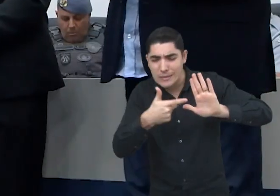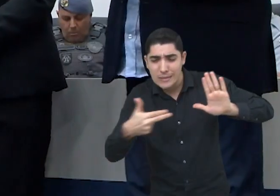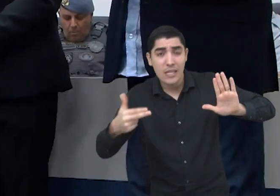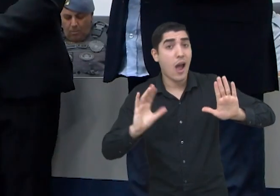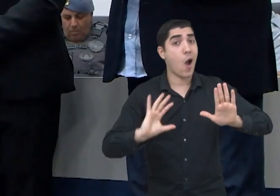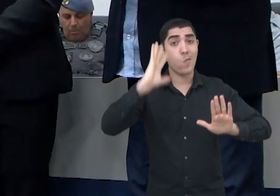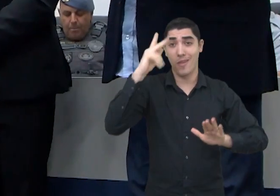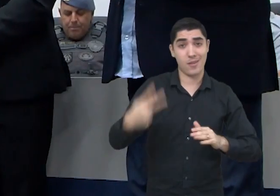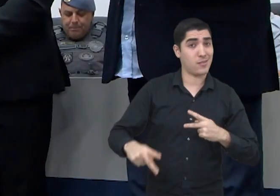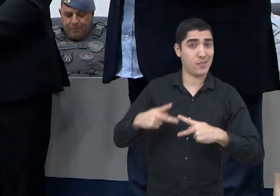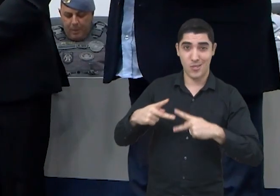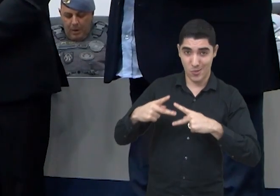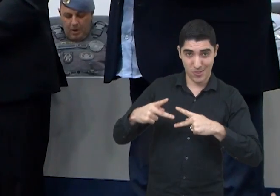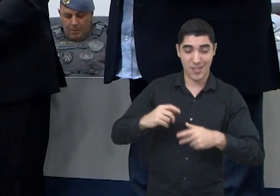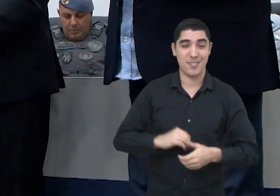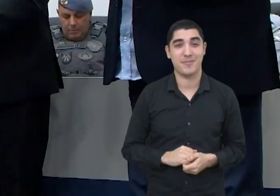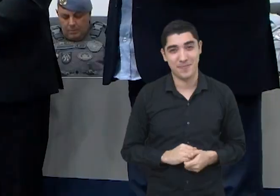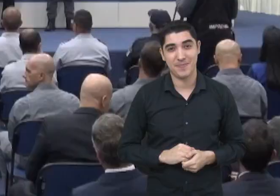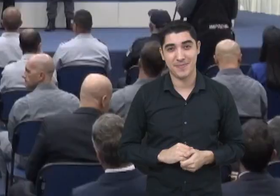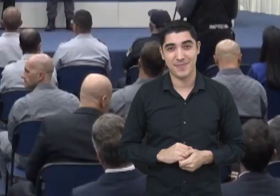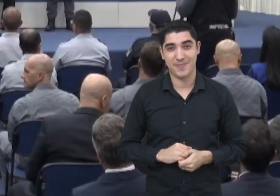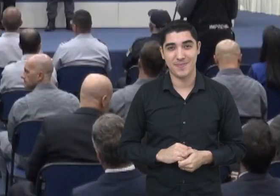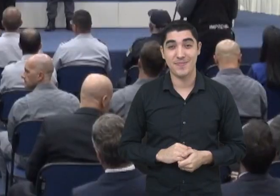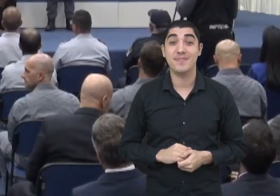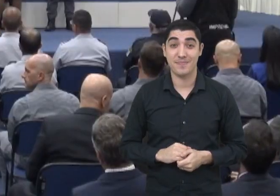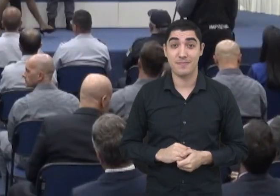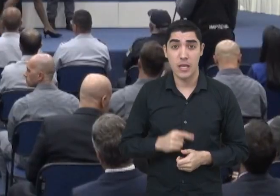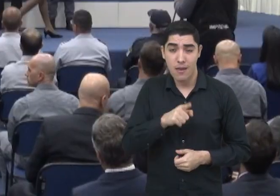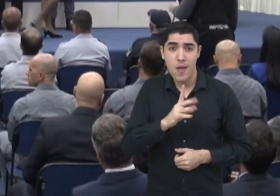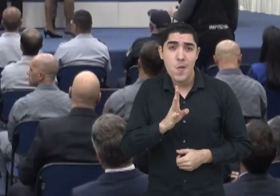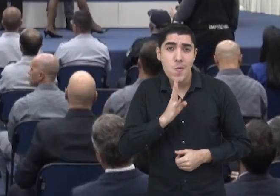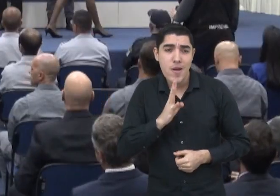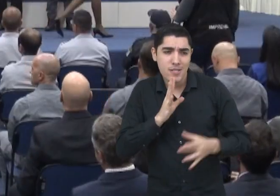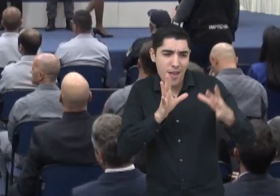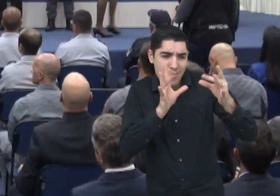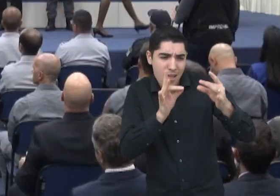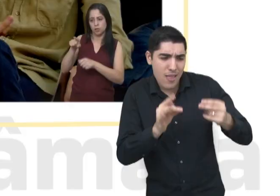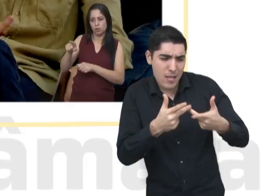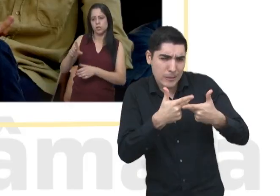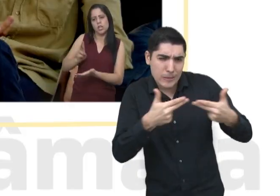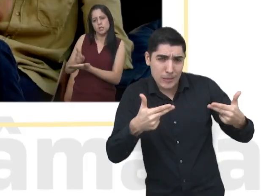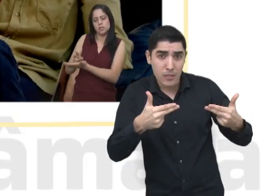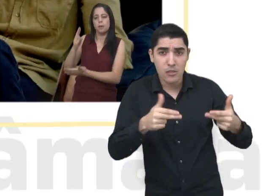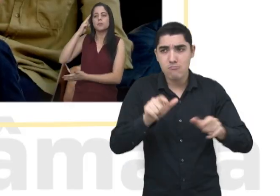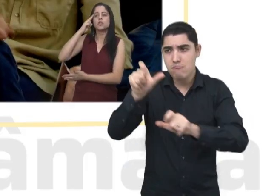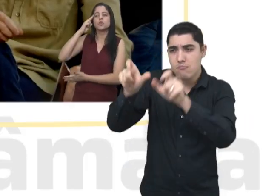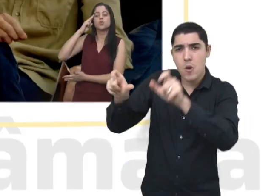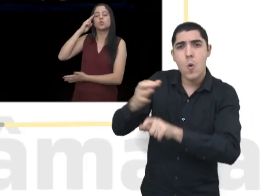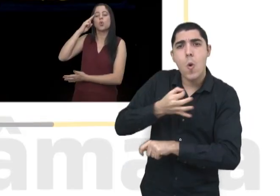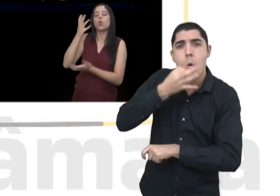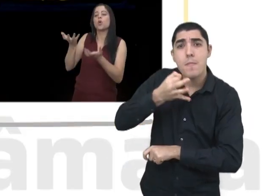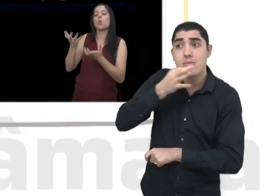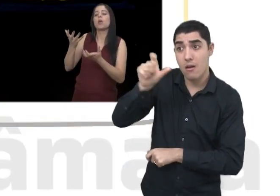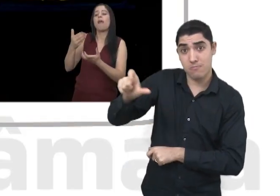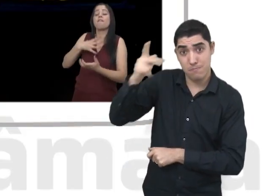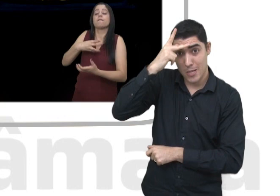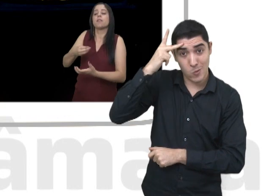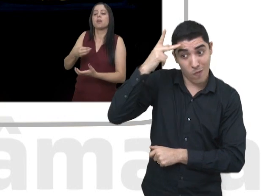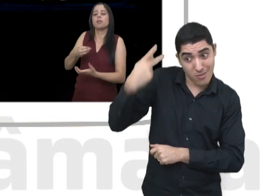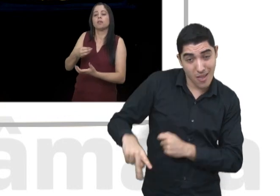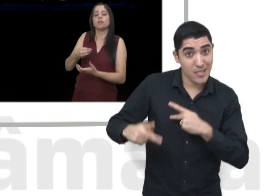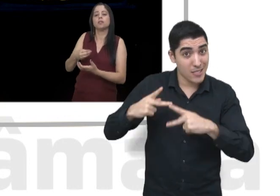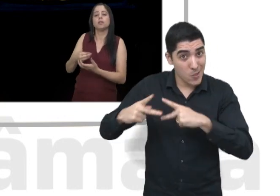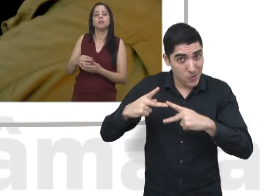que afeta o dia a dia da nossa cidade. Para aprofundar e explorar as diferentes visões de personalidades